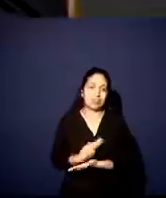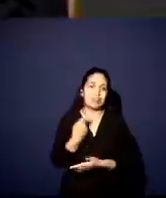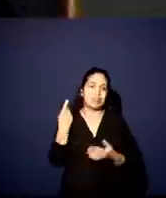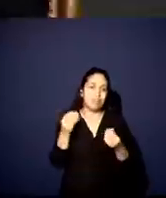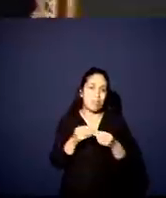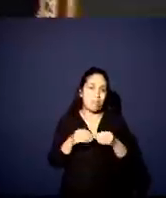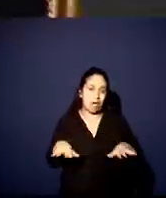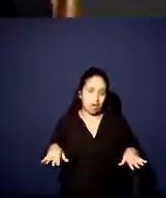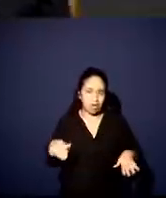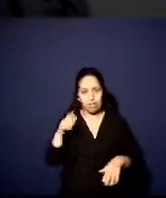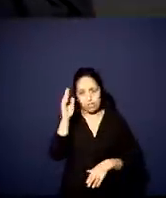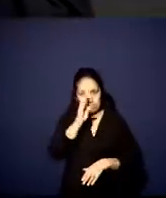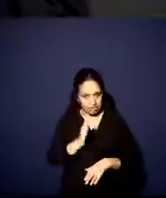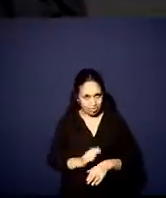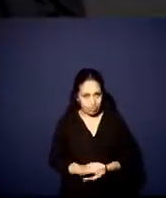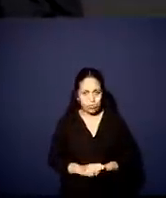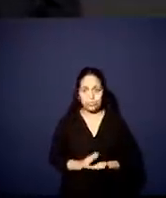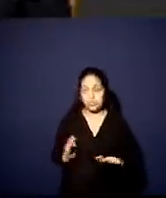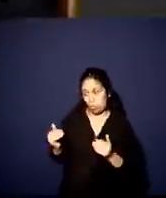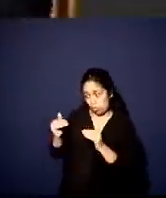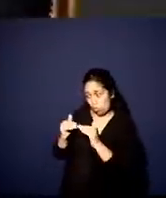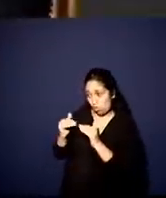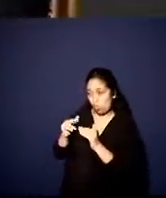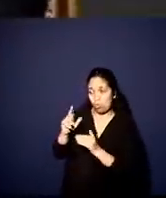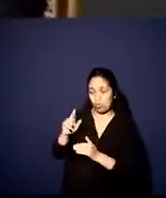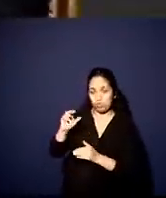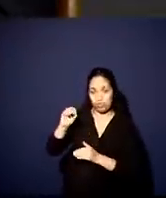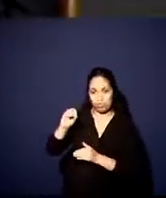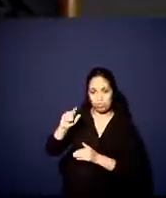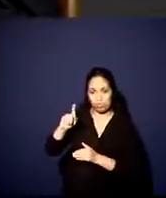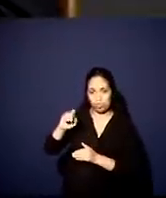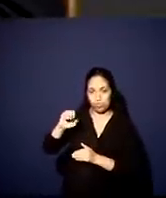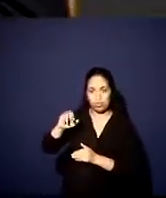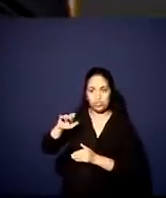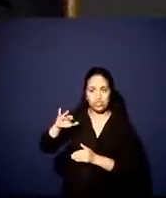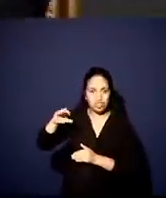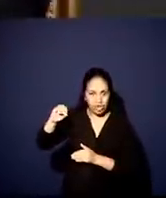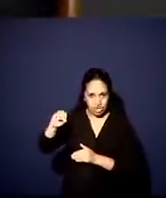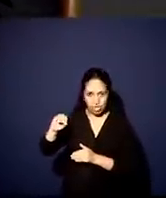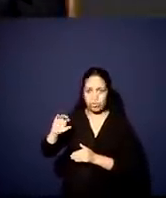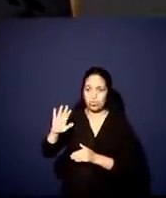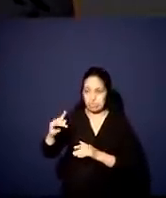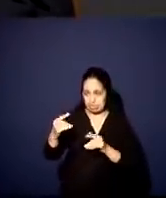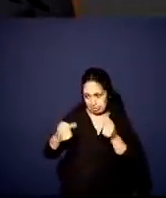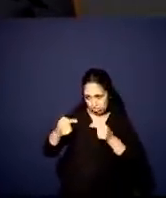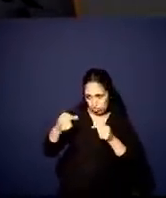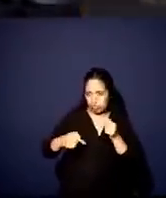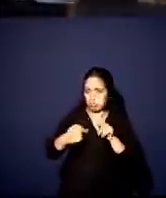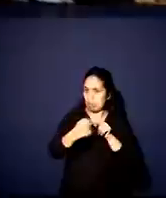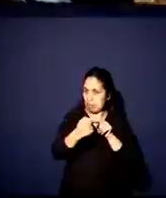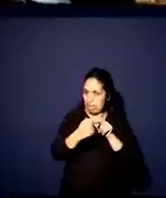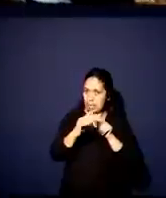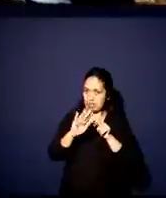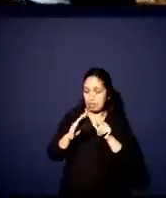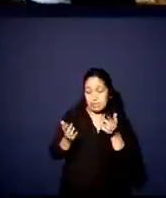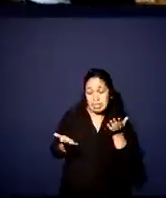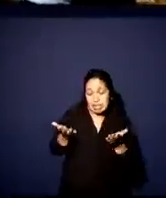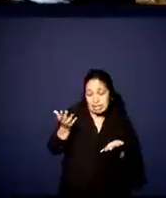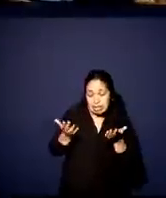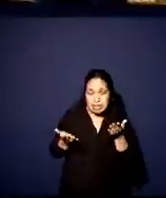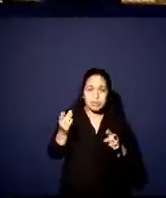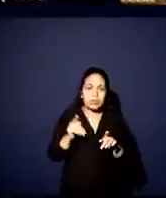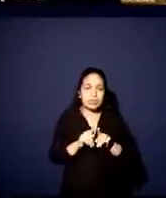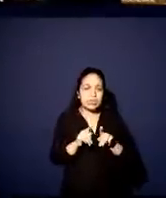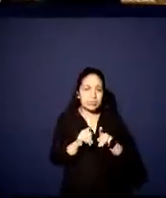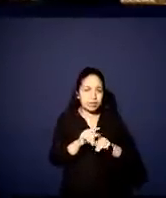isso, concordo com o Rogério na discussão da meta, né, com algum equilíbrio, e concordo também com o que o Sérgio Verlang, né,